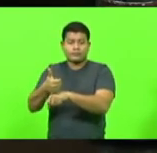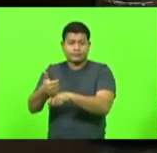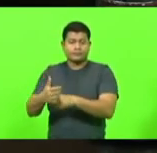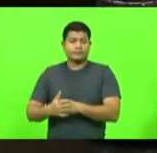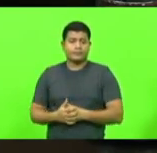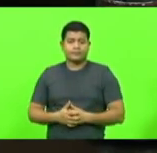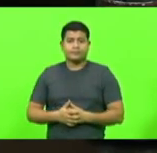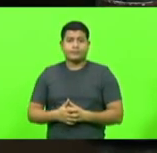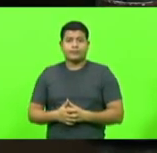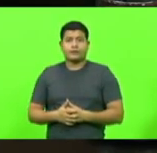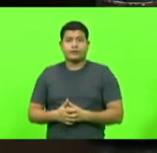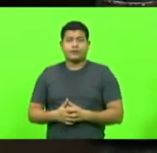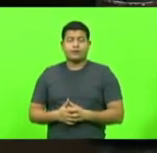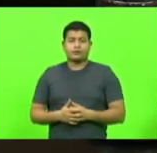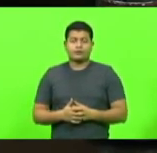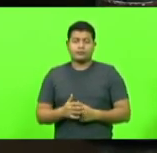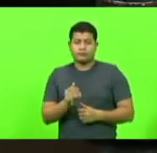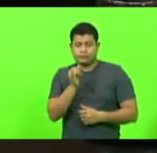Um dado que